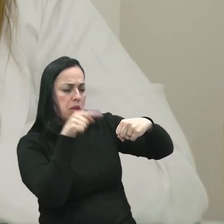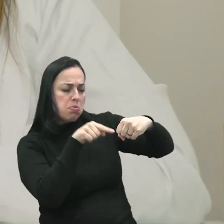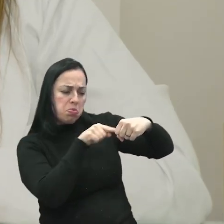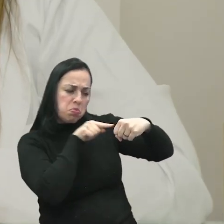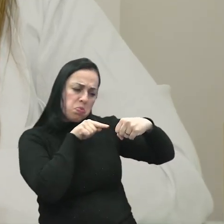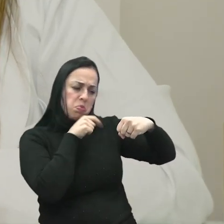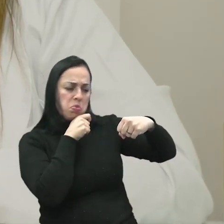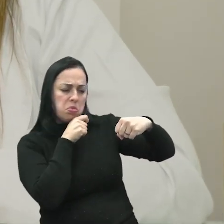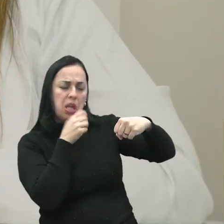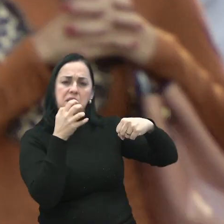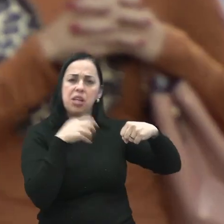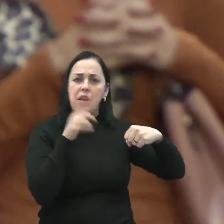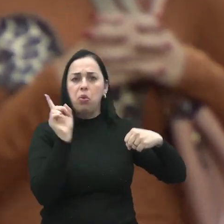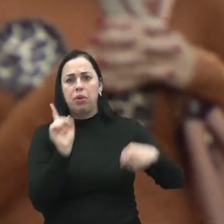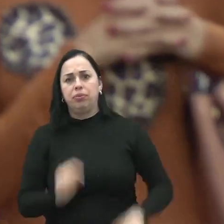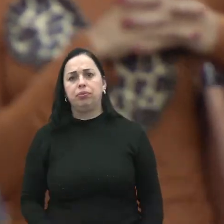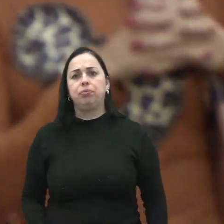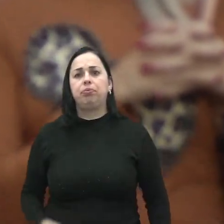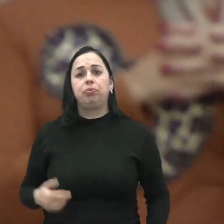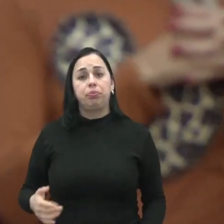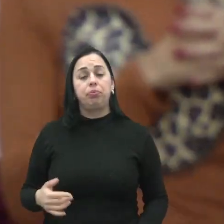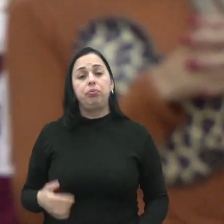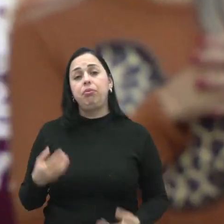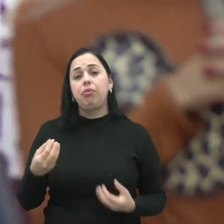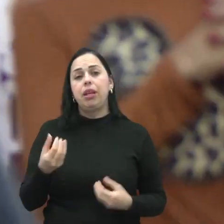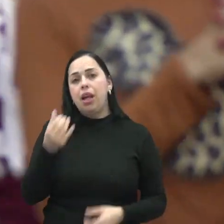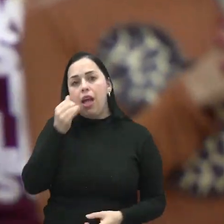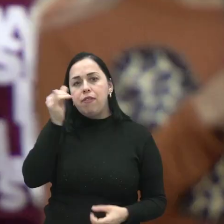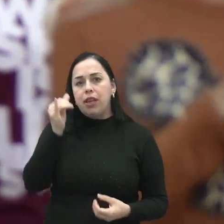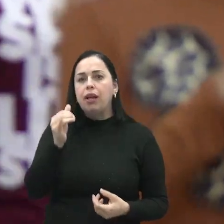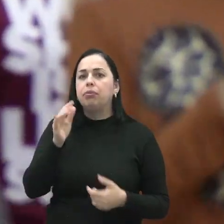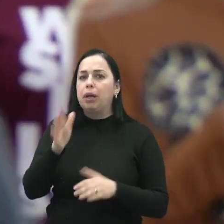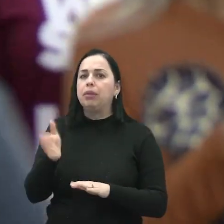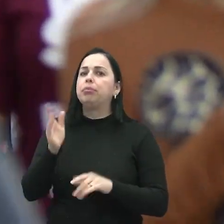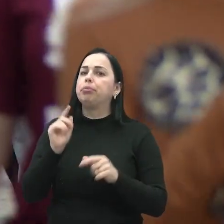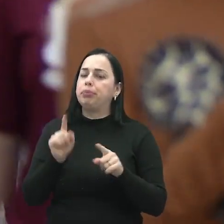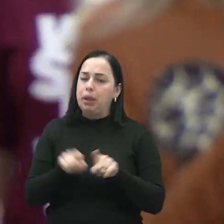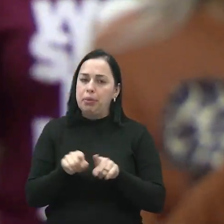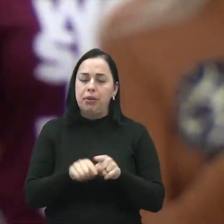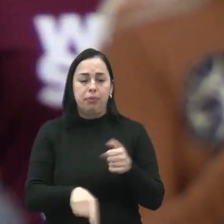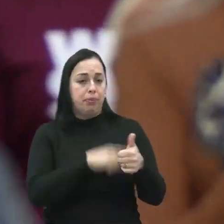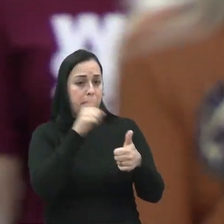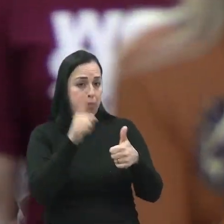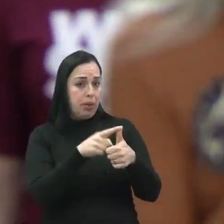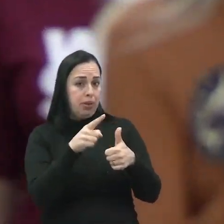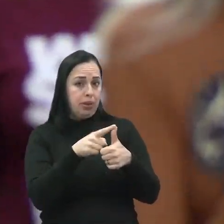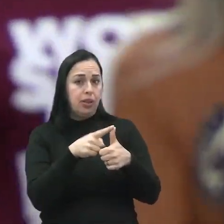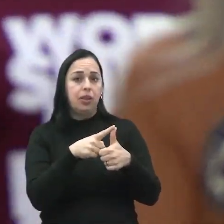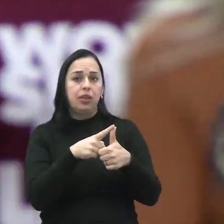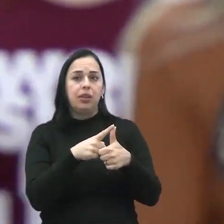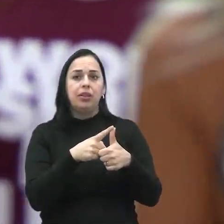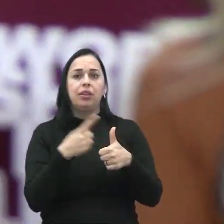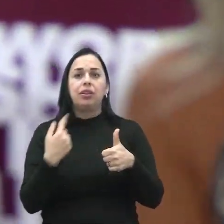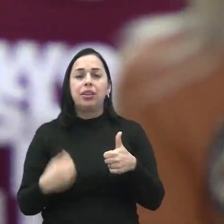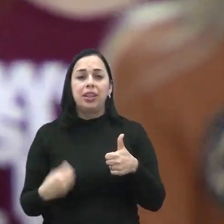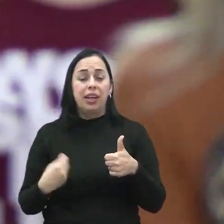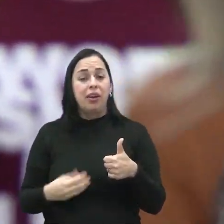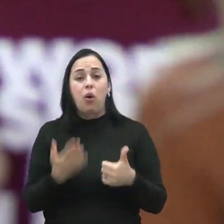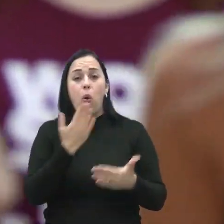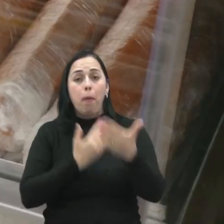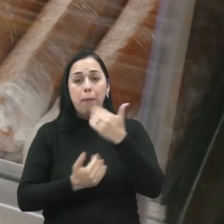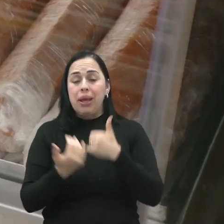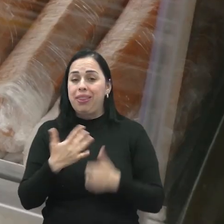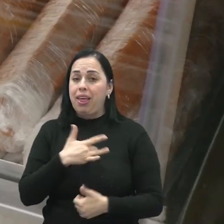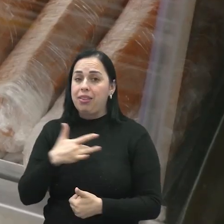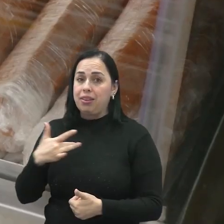mais séria acontecendo ou não. A prevenção da doença vem de múltiplos fatores. O principal deles é a nossa relação com a